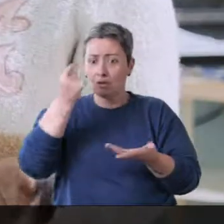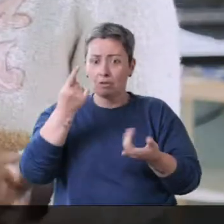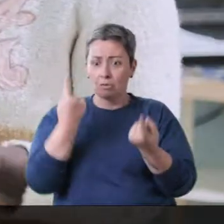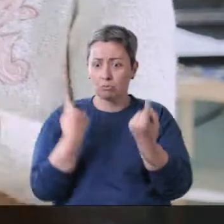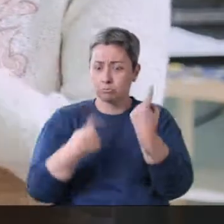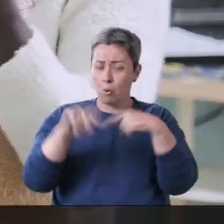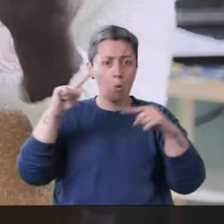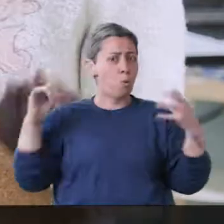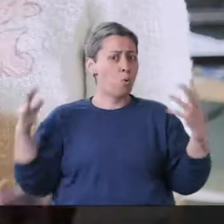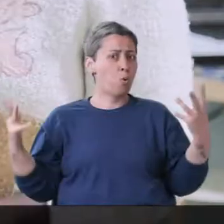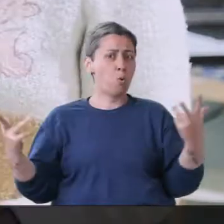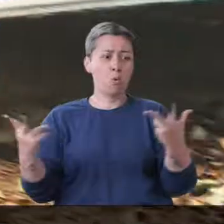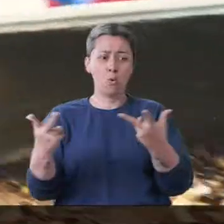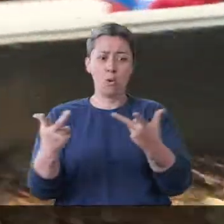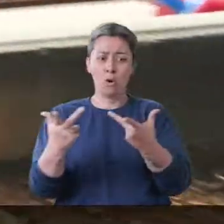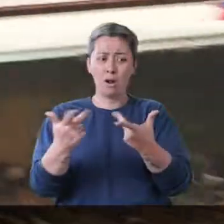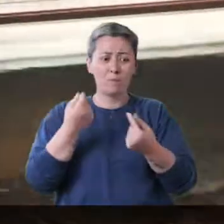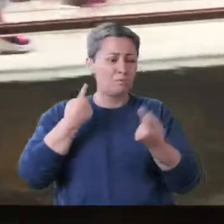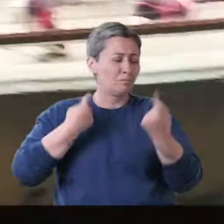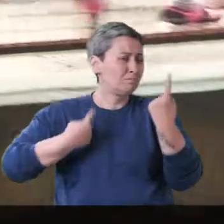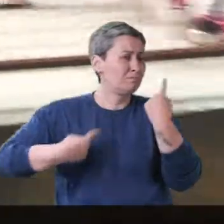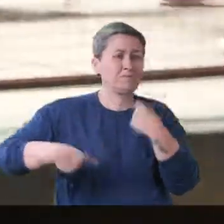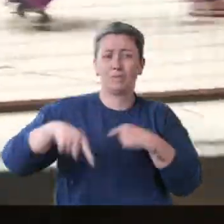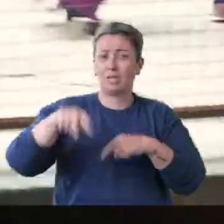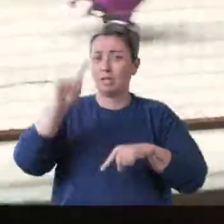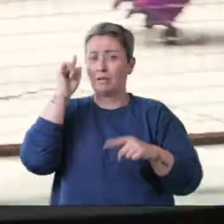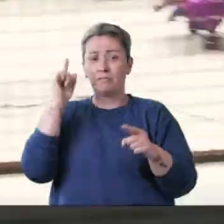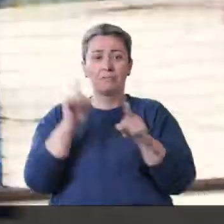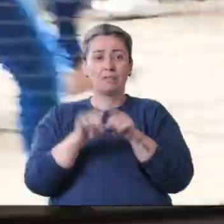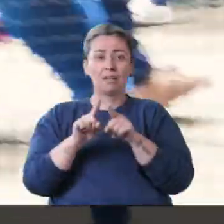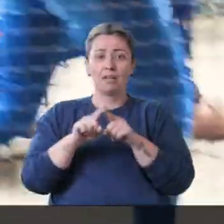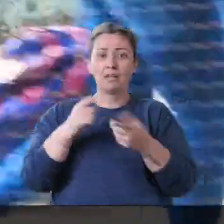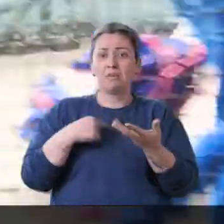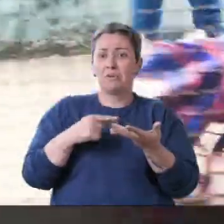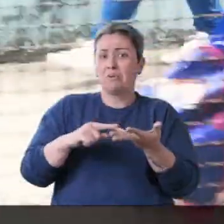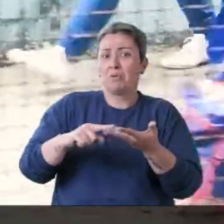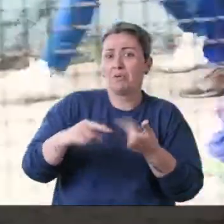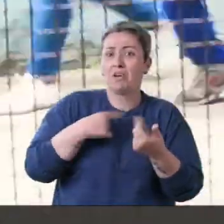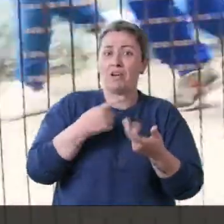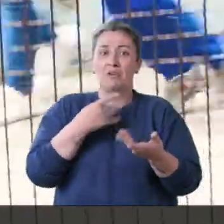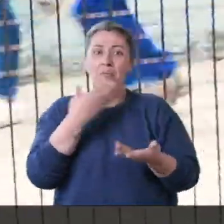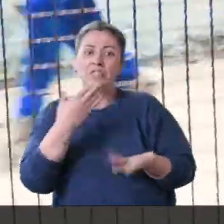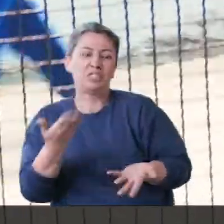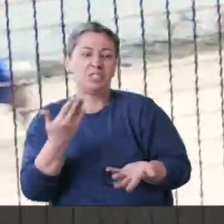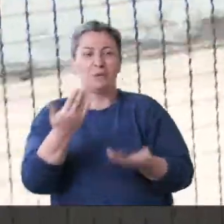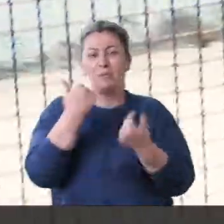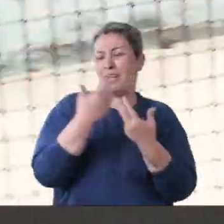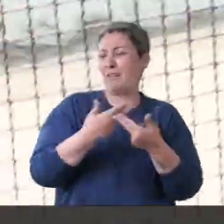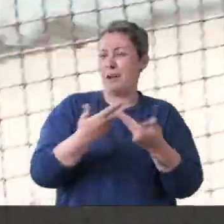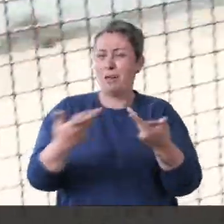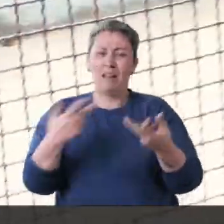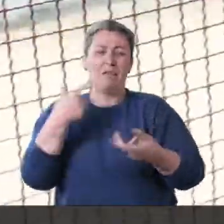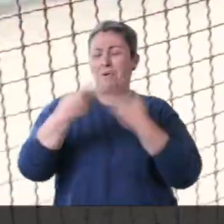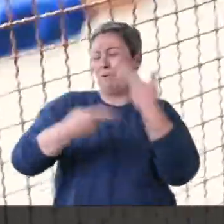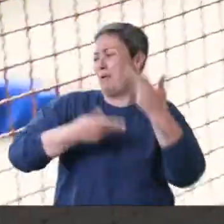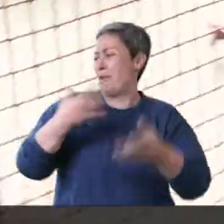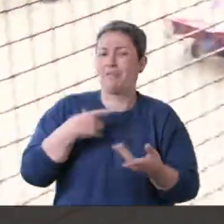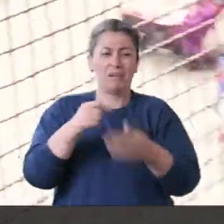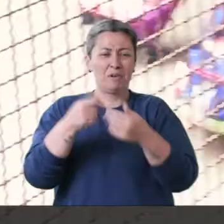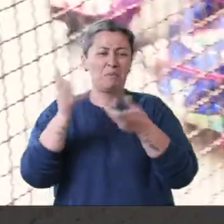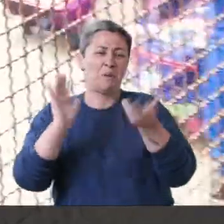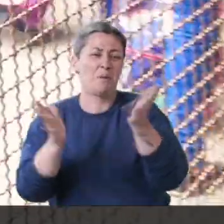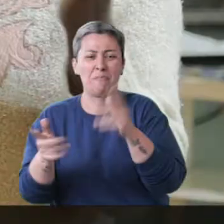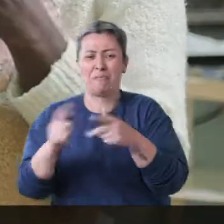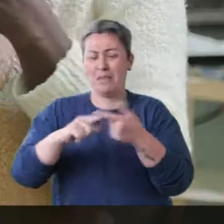maravilhoso. Isso é bom demais. Aí quando ele vinha falando em água, ele vinha pedindo comida, ele vinha falando as coisas, ele falava maçã, ele falava